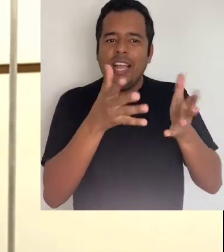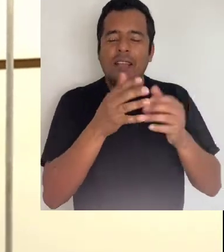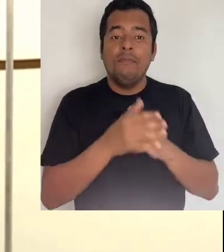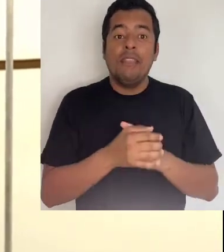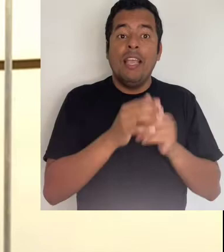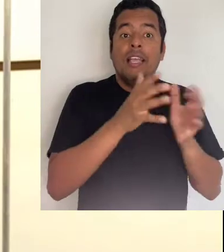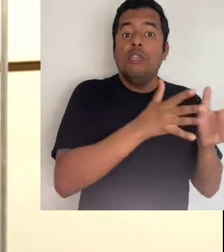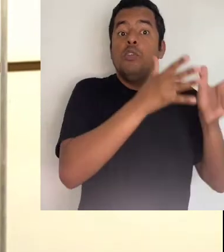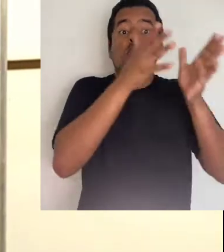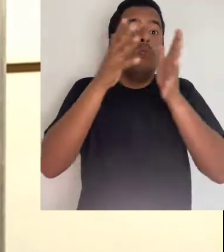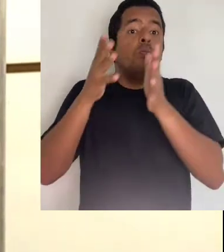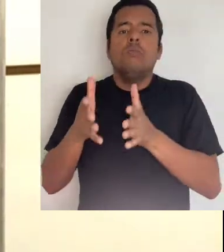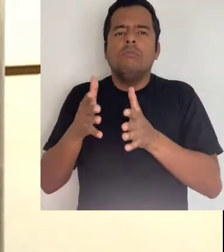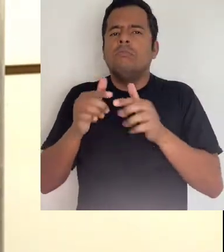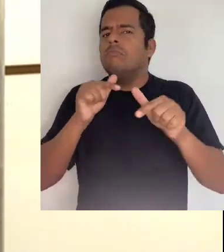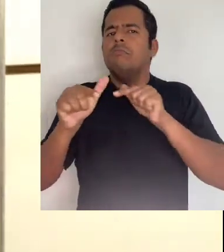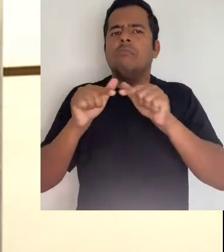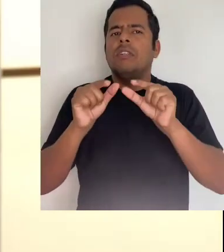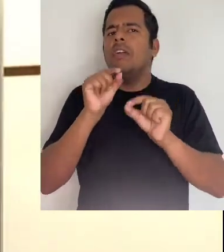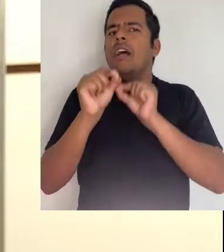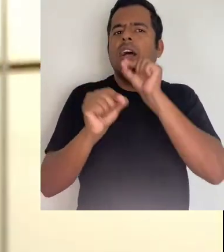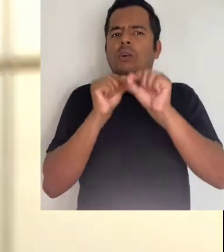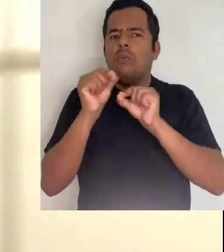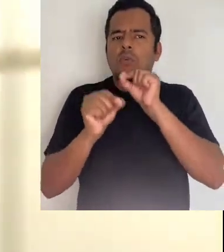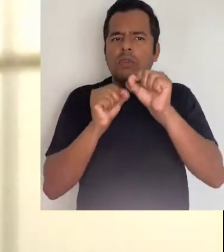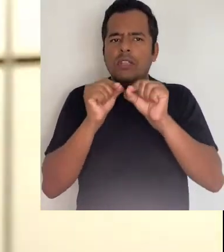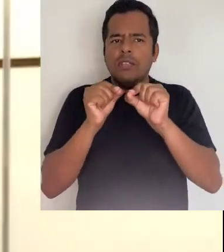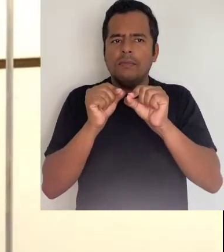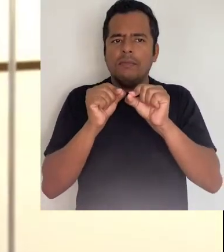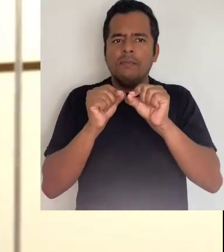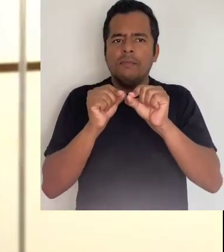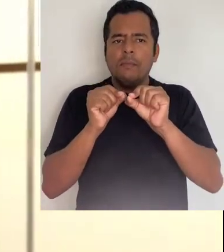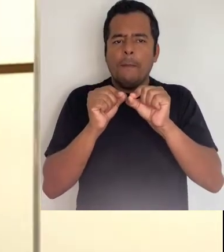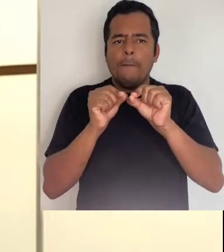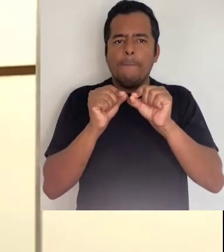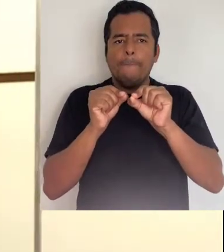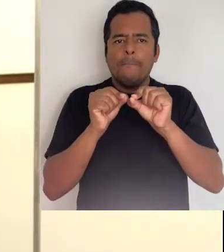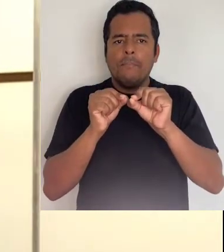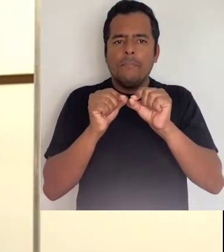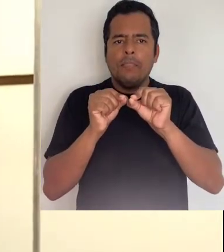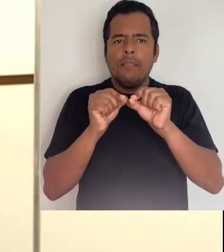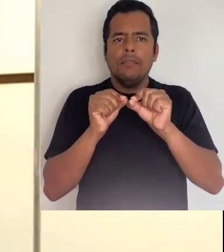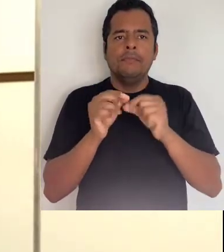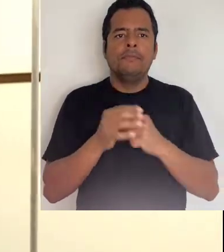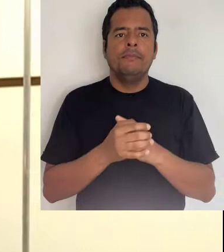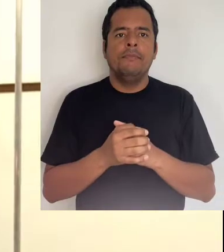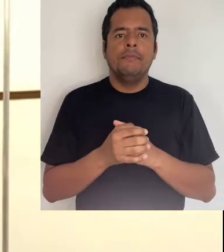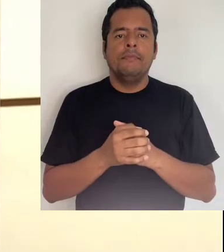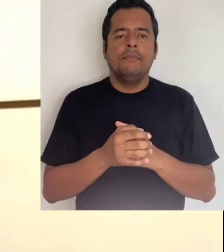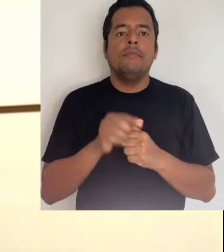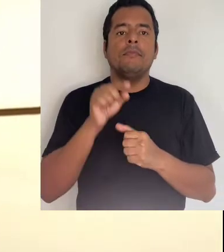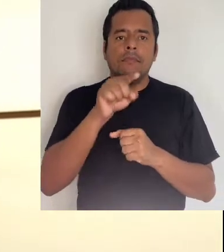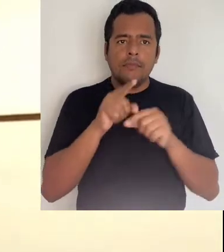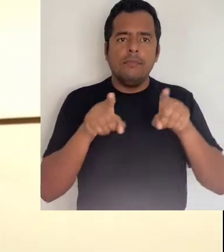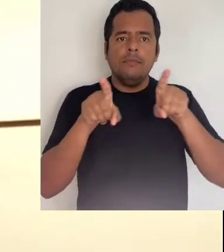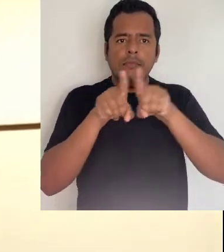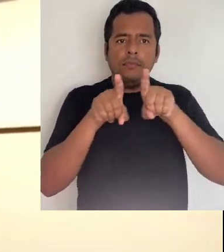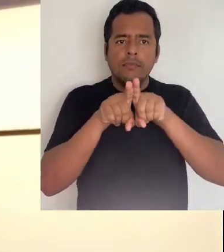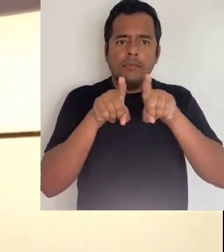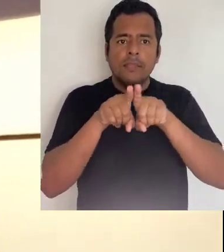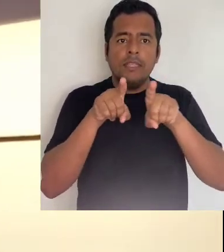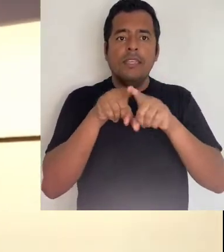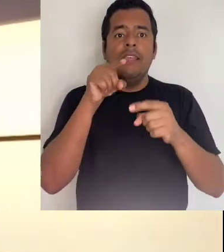caso específico, qual é o próximo passo que a gente vai trabalhar? Né? Qual é o próximo passo que nós vamos trabalhar aqui? Nós